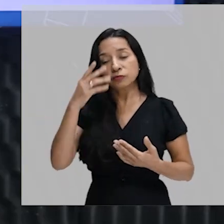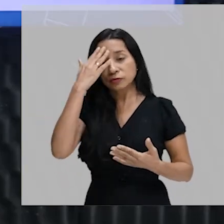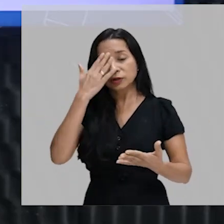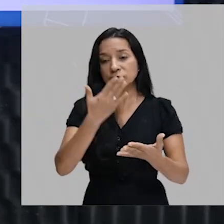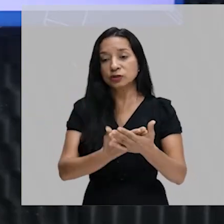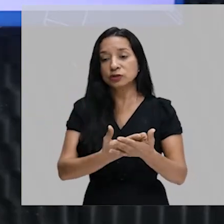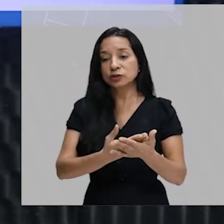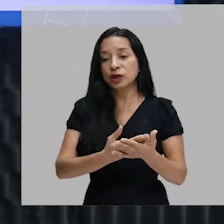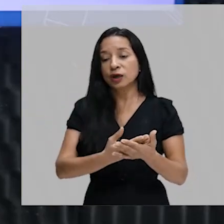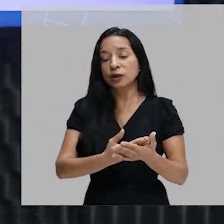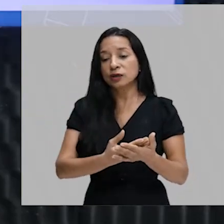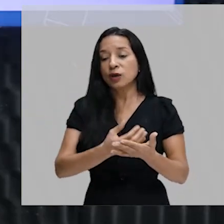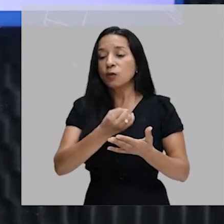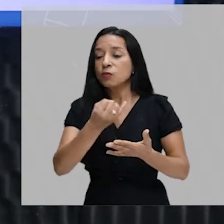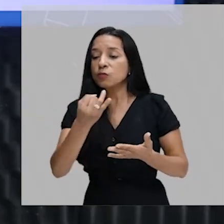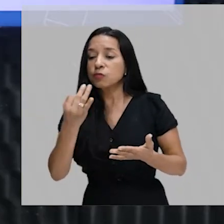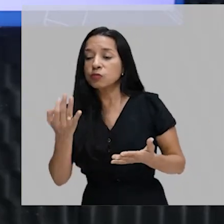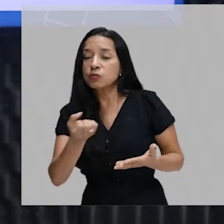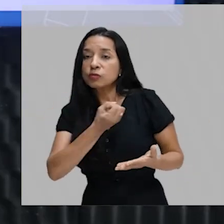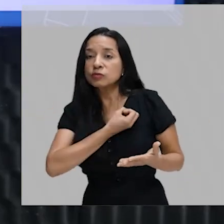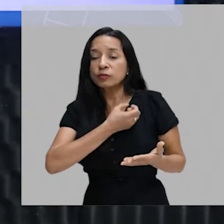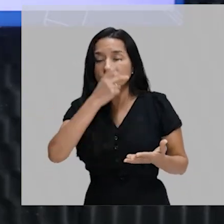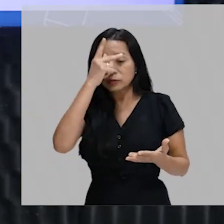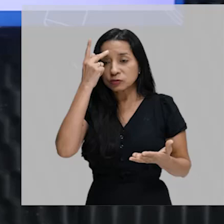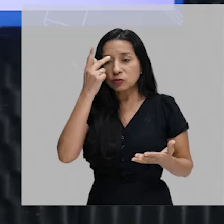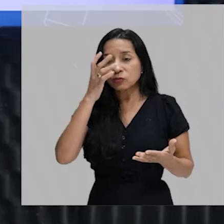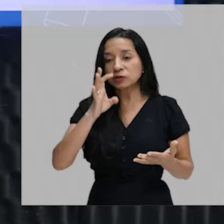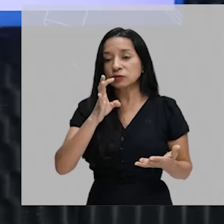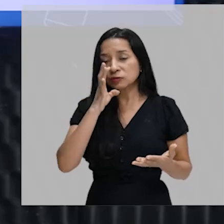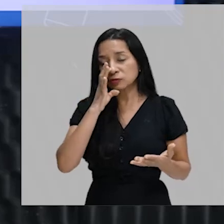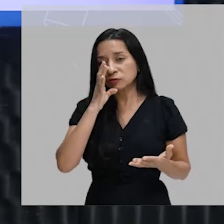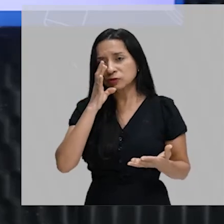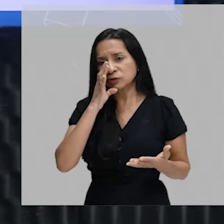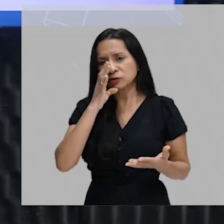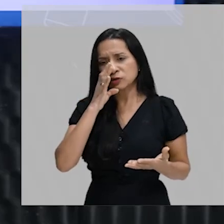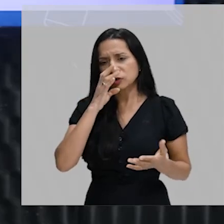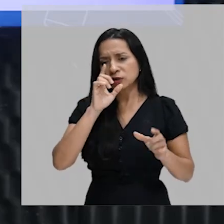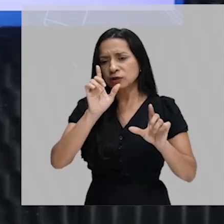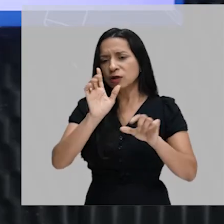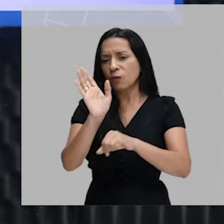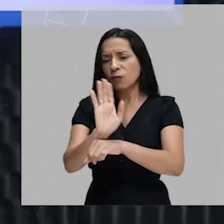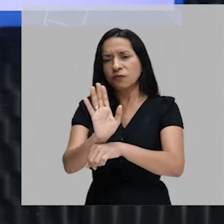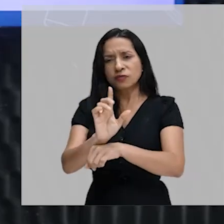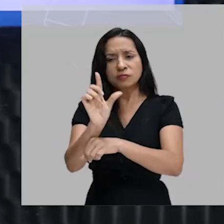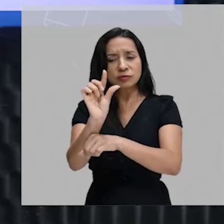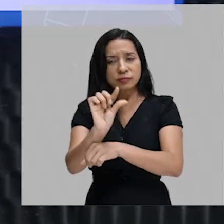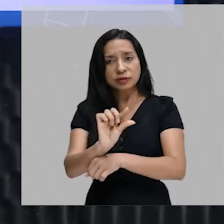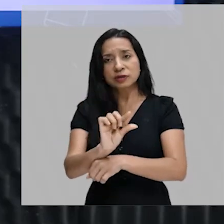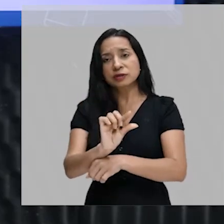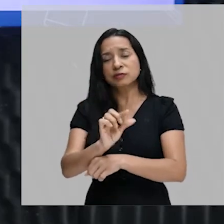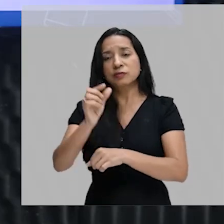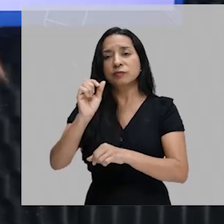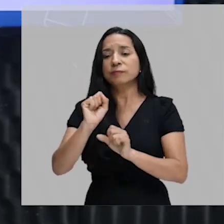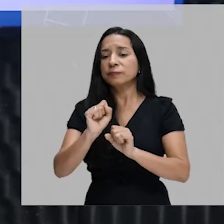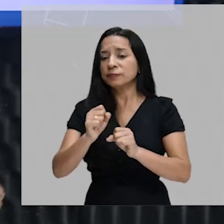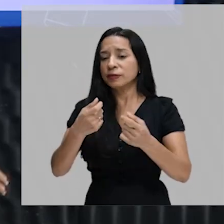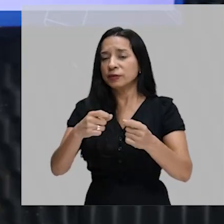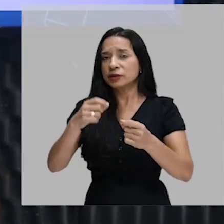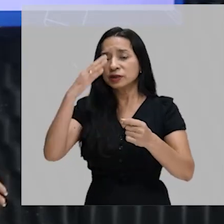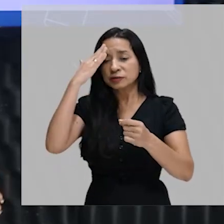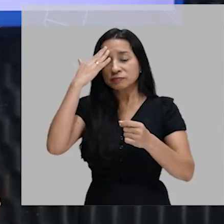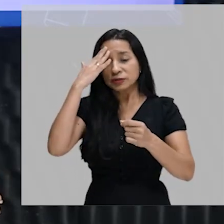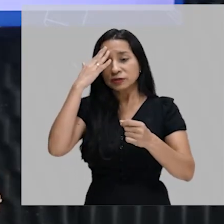não assistiram a esta série ou a este filme é bem mínimo. Então dá para entender o Alto